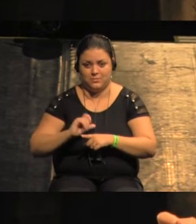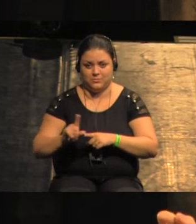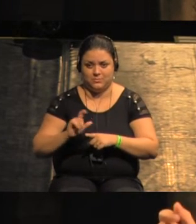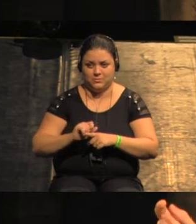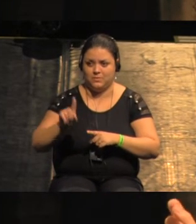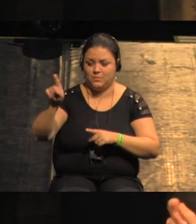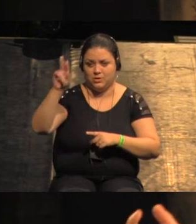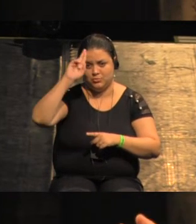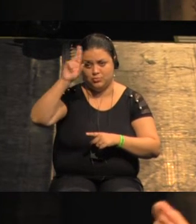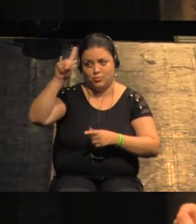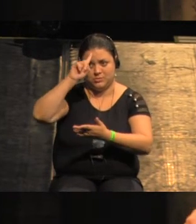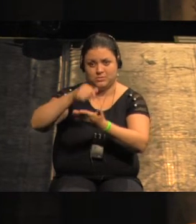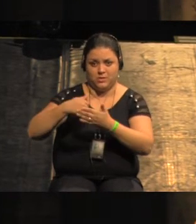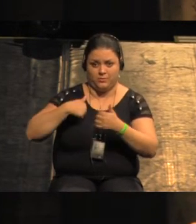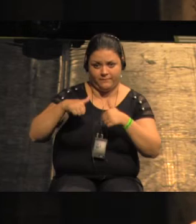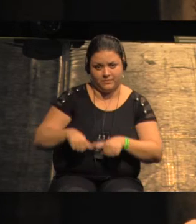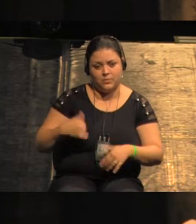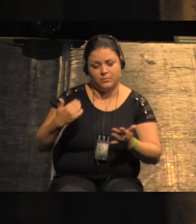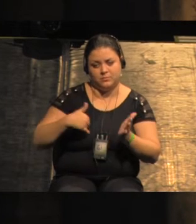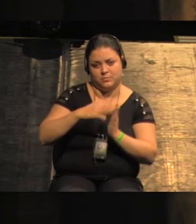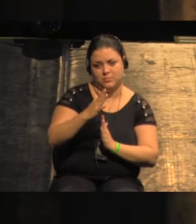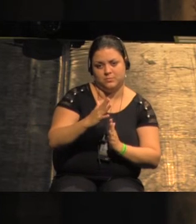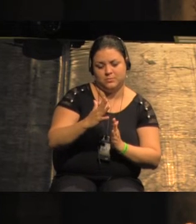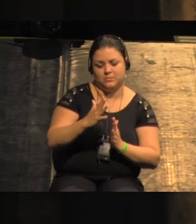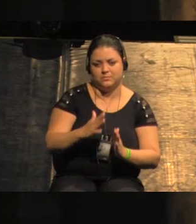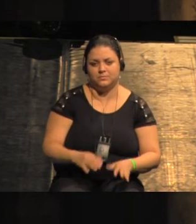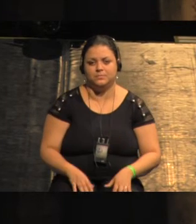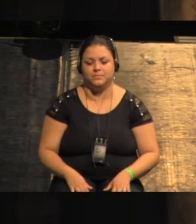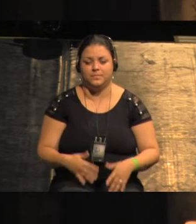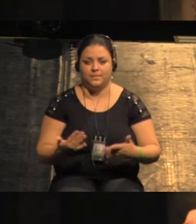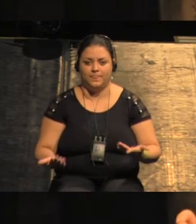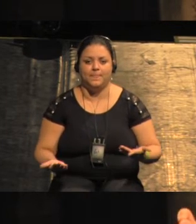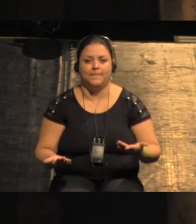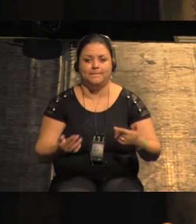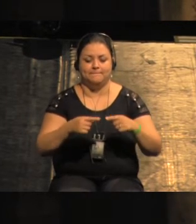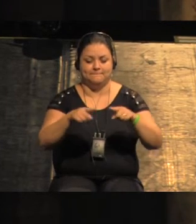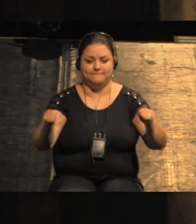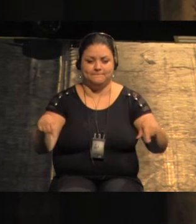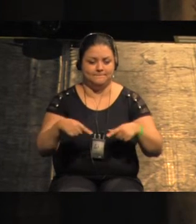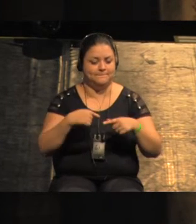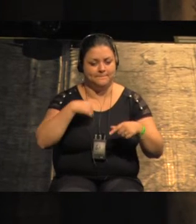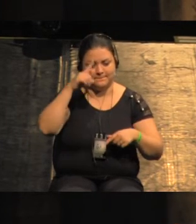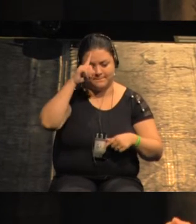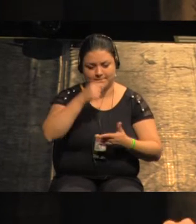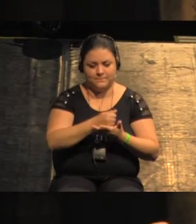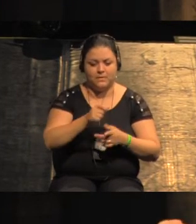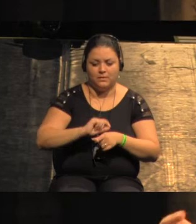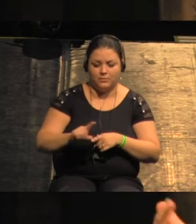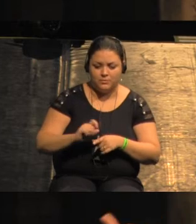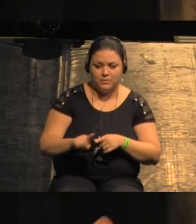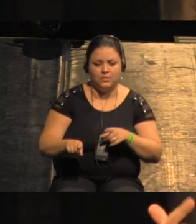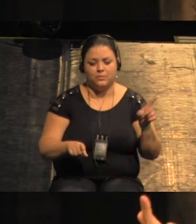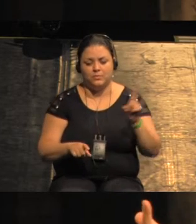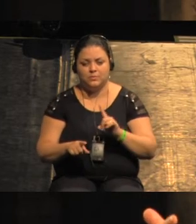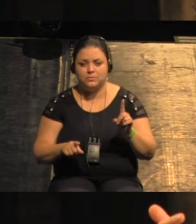eventualmente. E pela formação de preços do espaço a ser locado, ele pode decidir muito